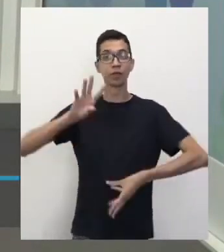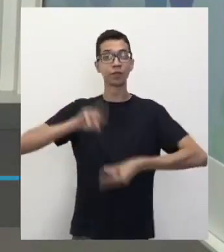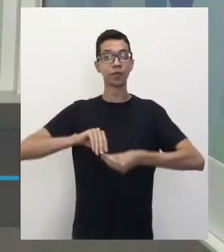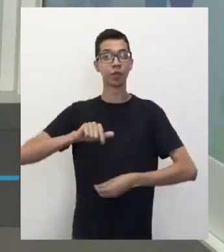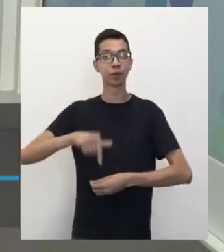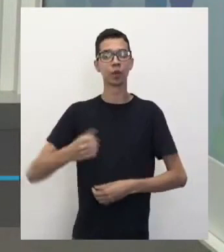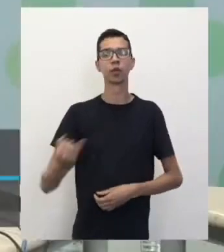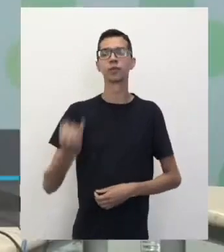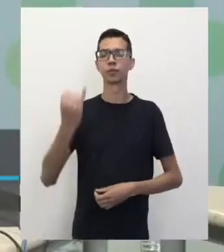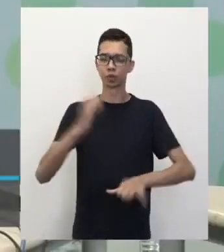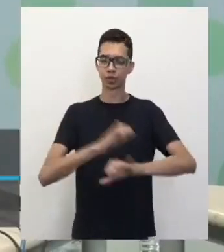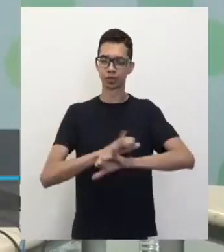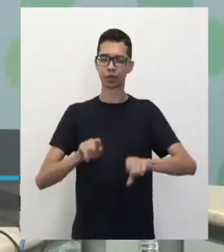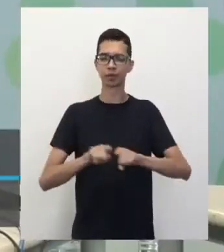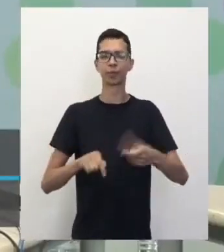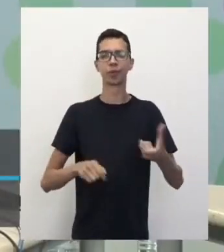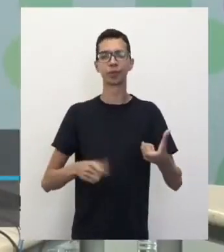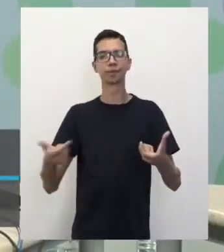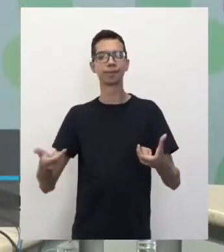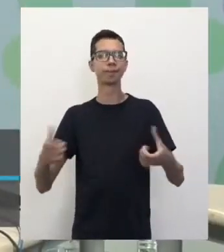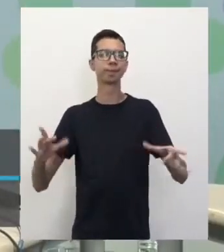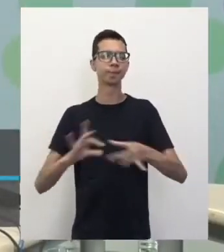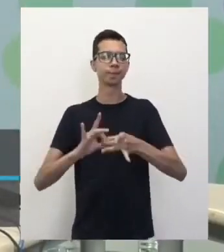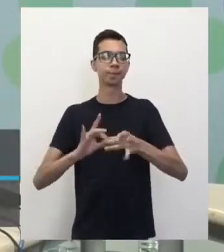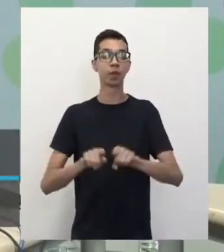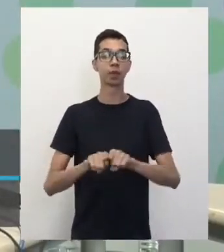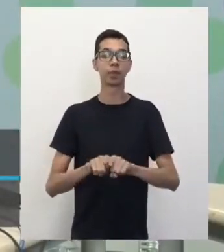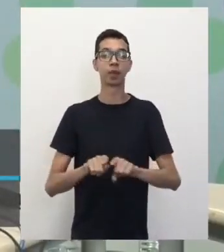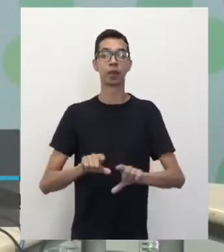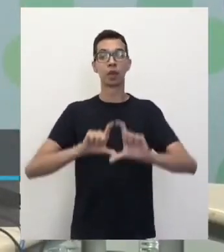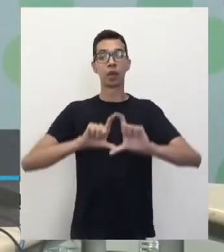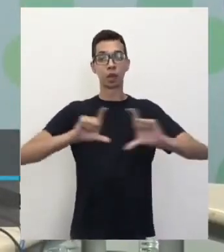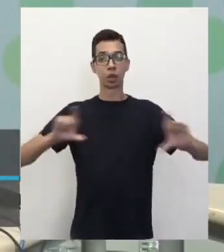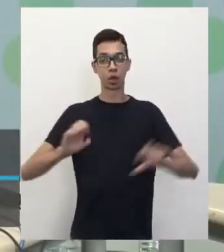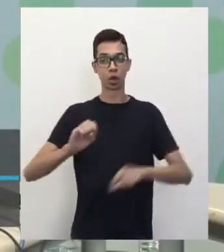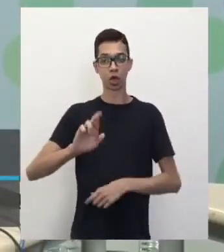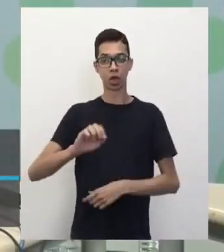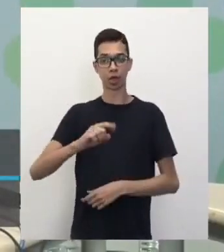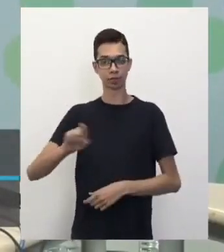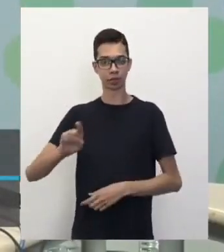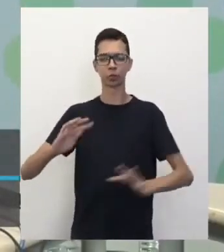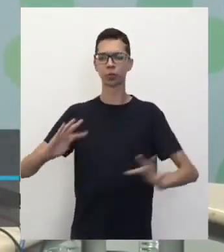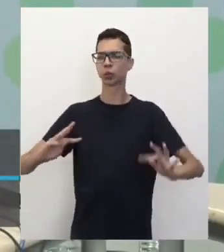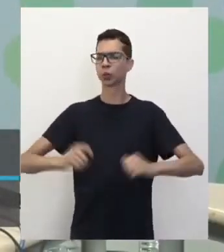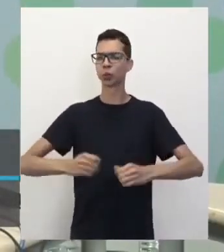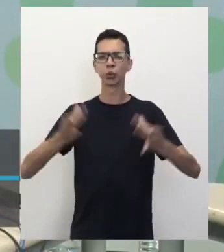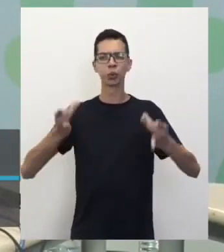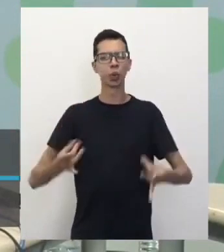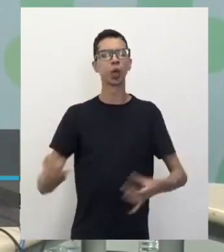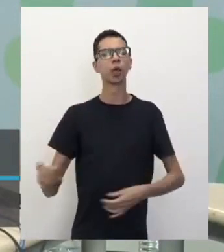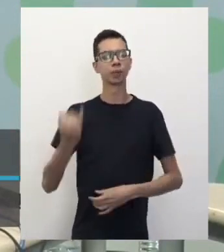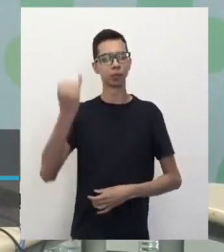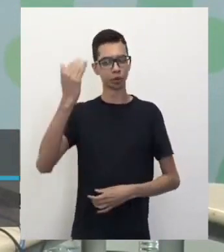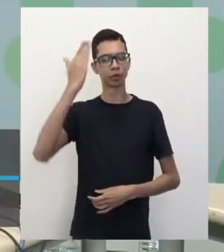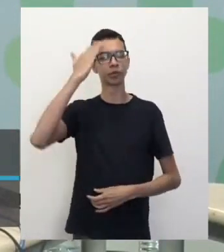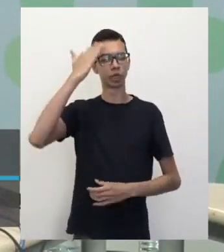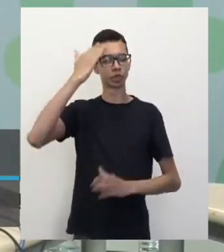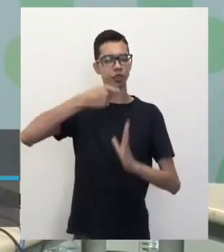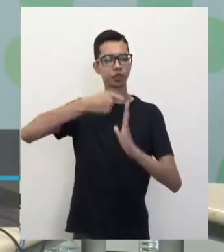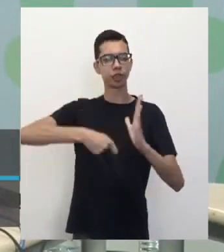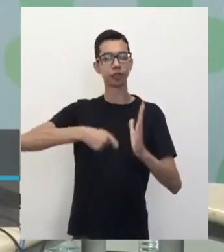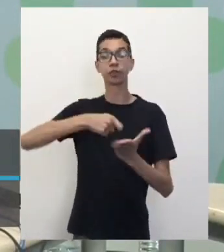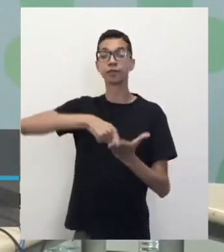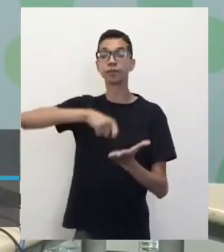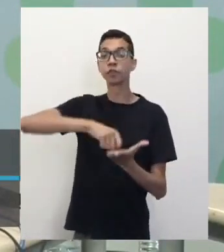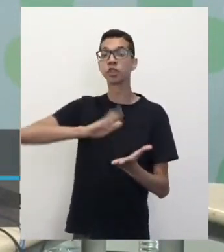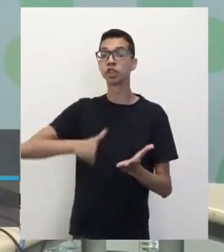os conectivos, né, essas orações com ideias adversativas, aditivas, toda essa retomada é importante para a construção textual. A gente está chegando no